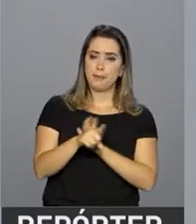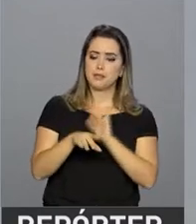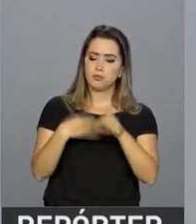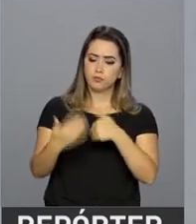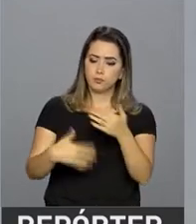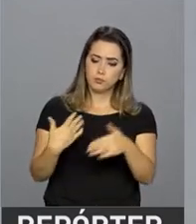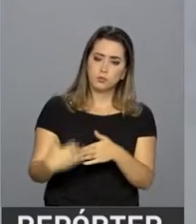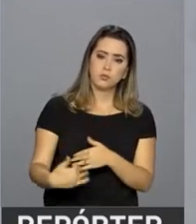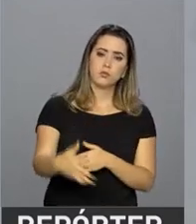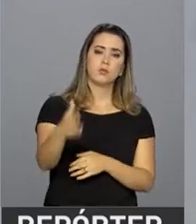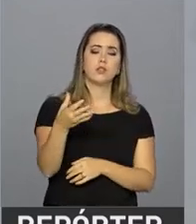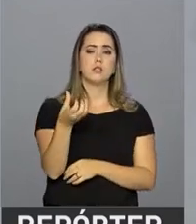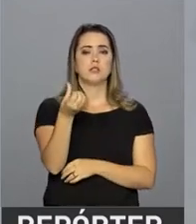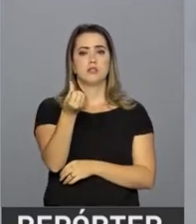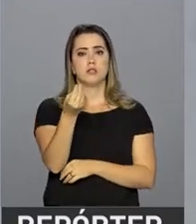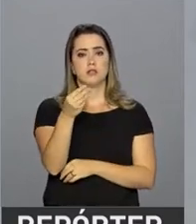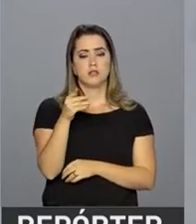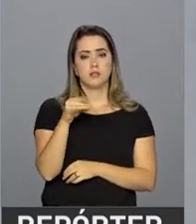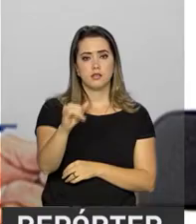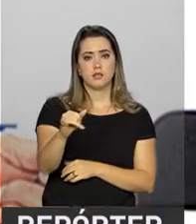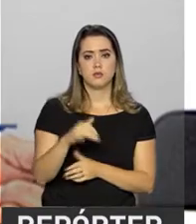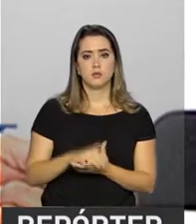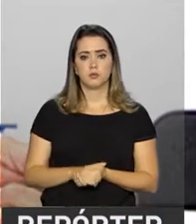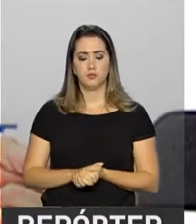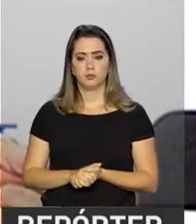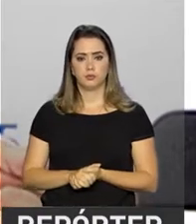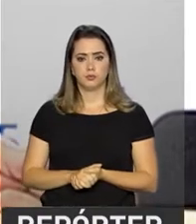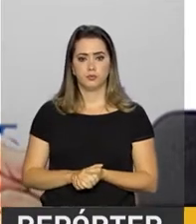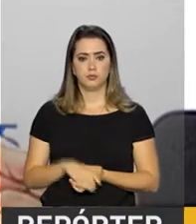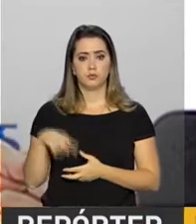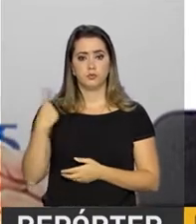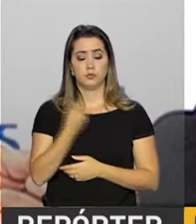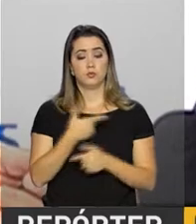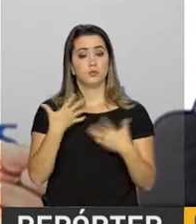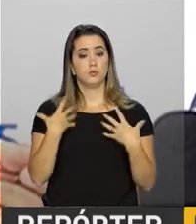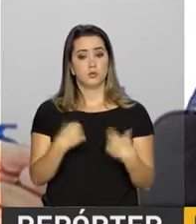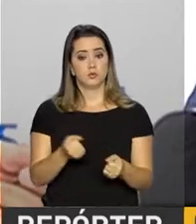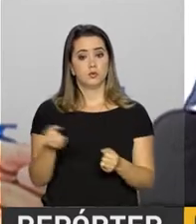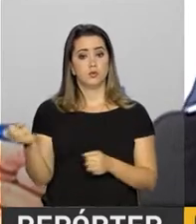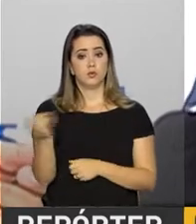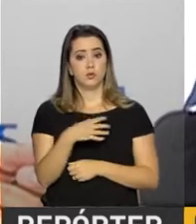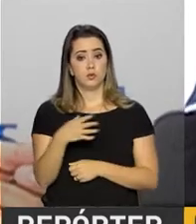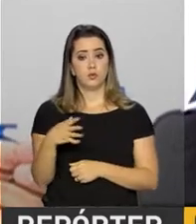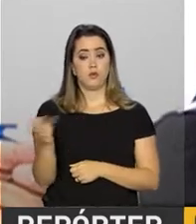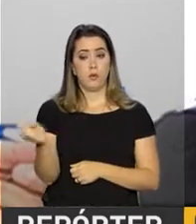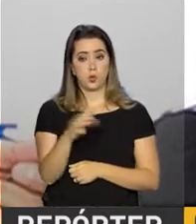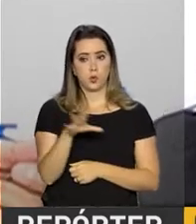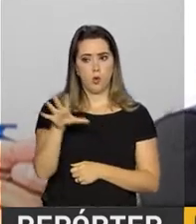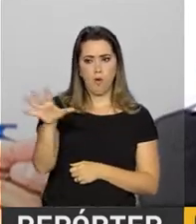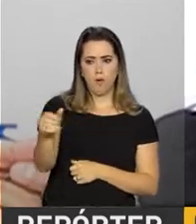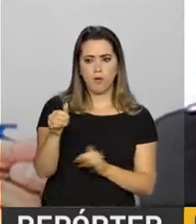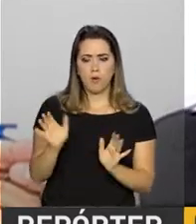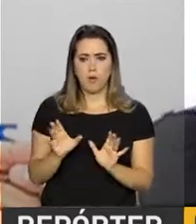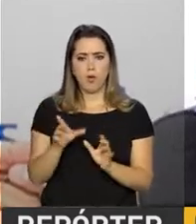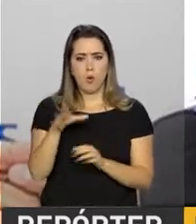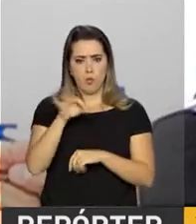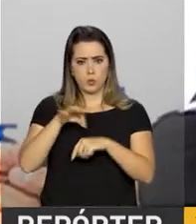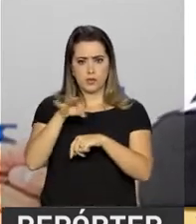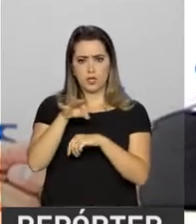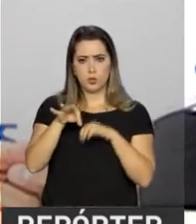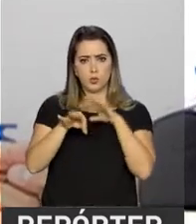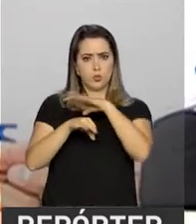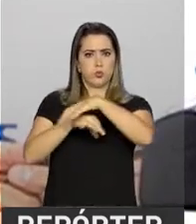estender por até 60 dias nós vamos fazer novas capturas nas áreas é